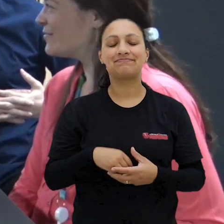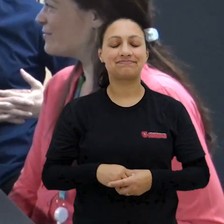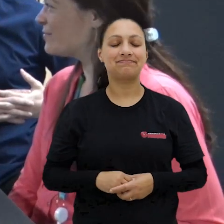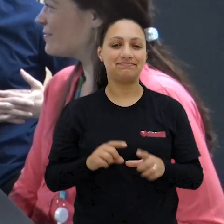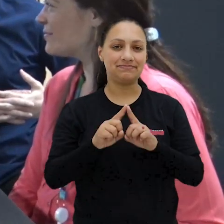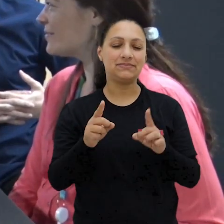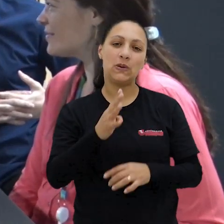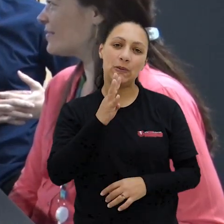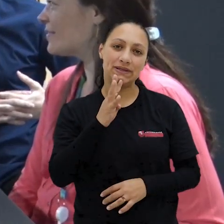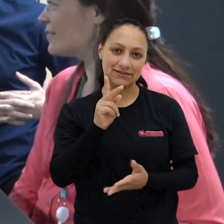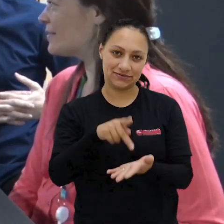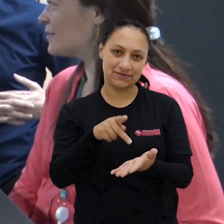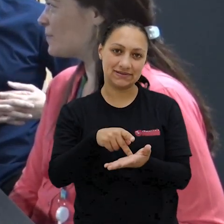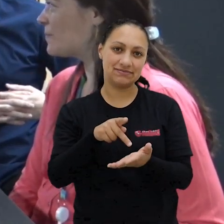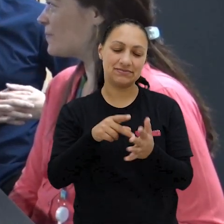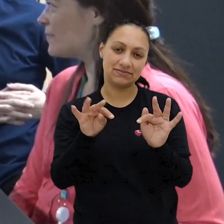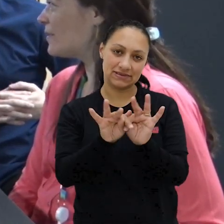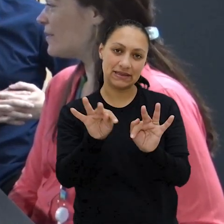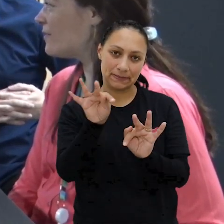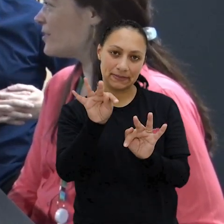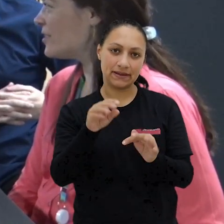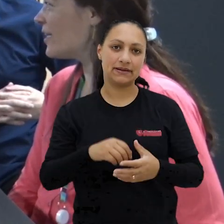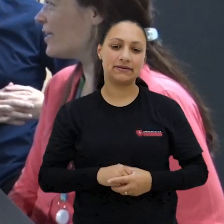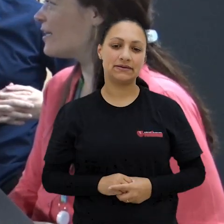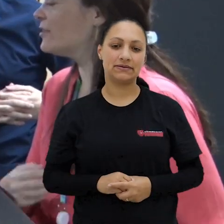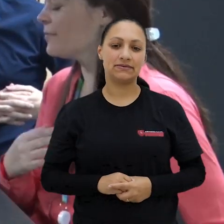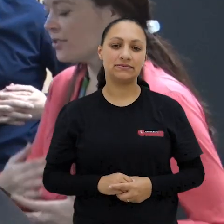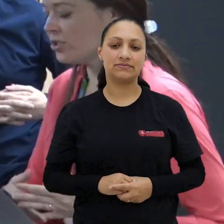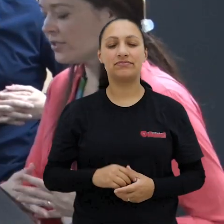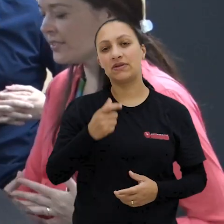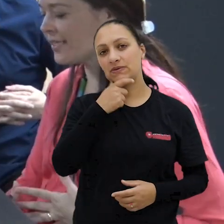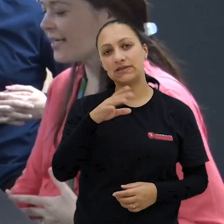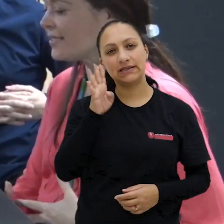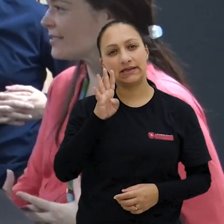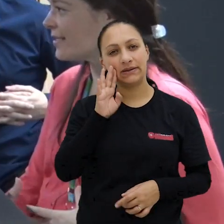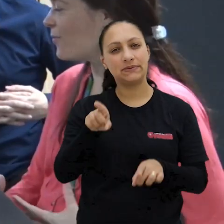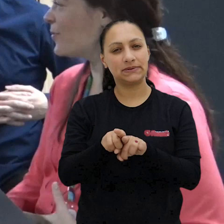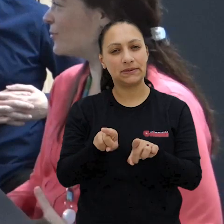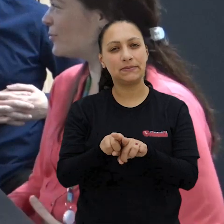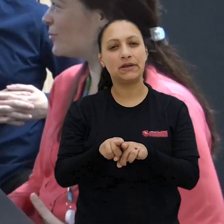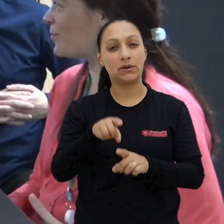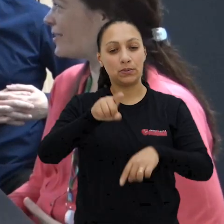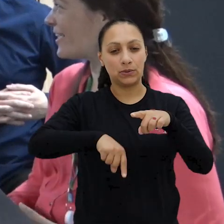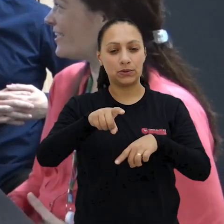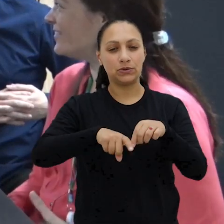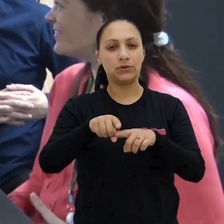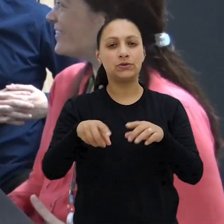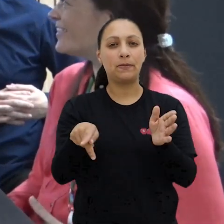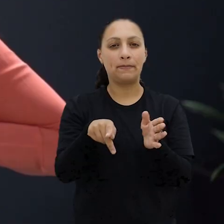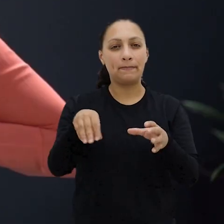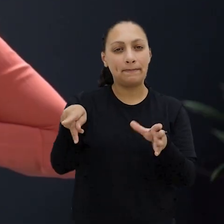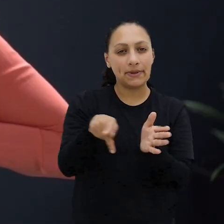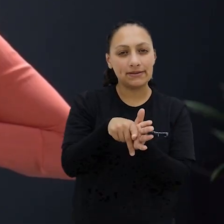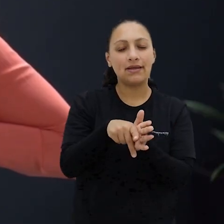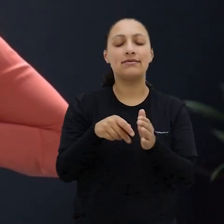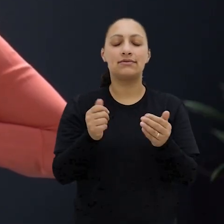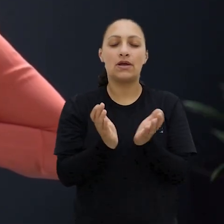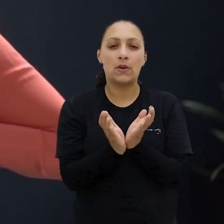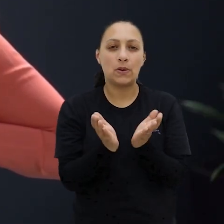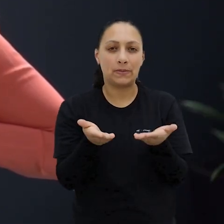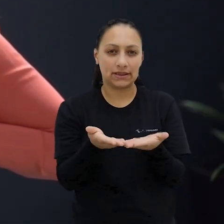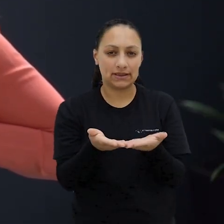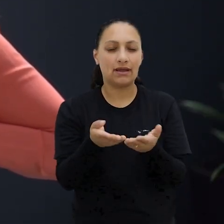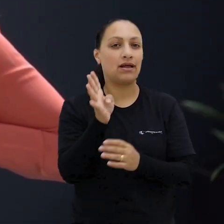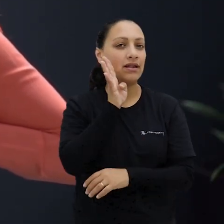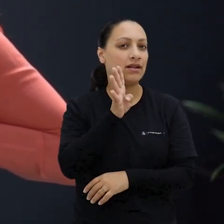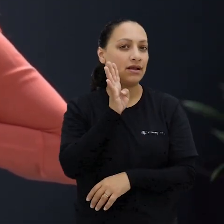sei. Mas conheça mesmo o TechPark. Eu acho que é legal também a gente destacar que esse é um produto do comitê, e eu acho que vai ser